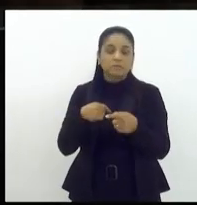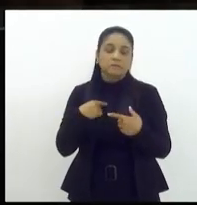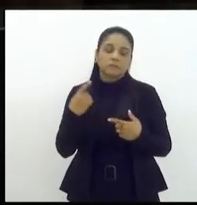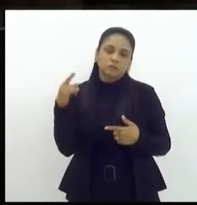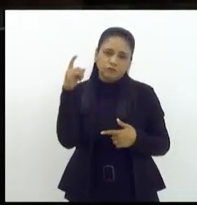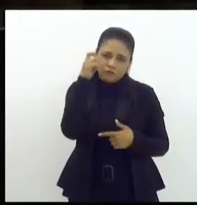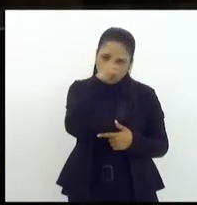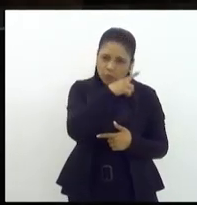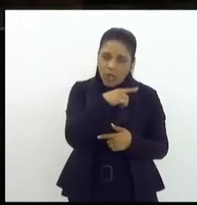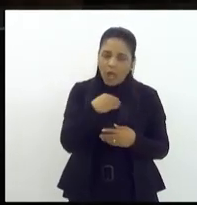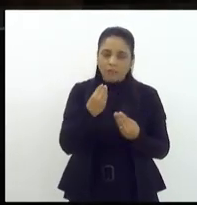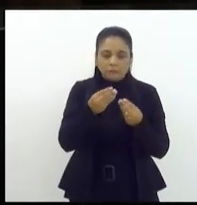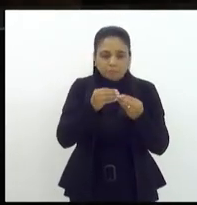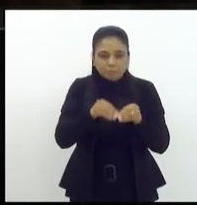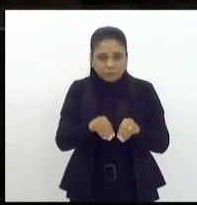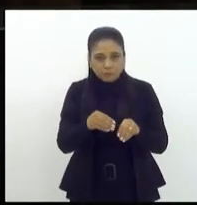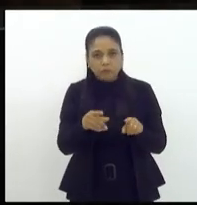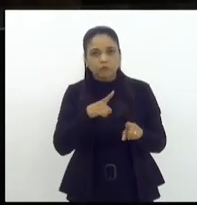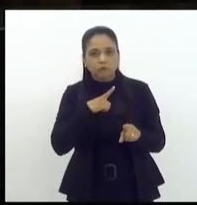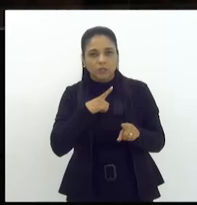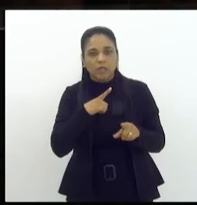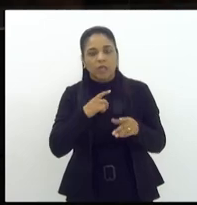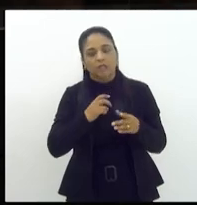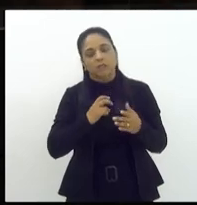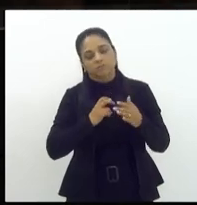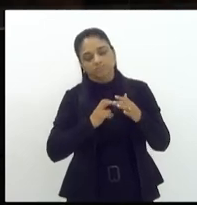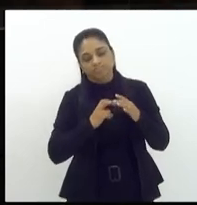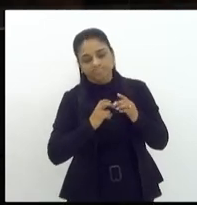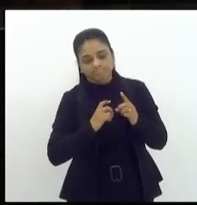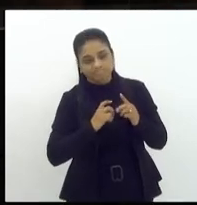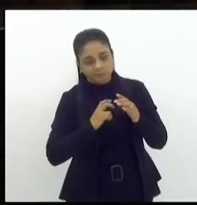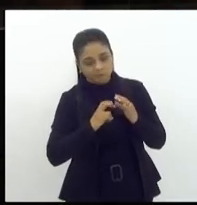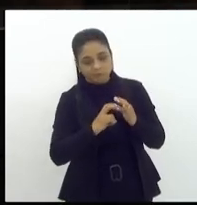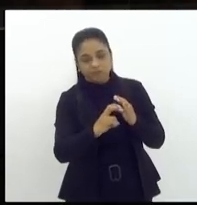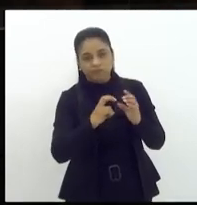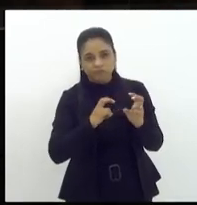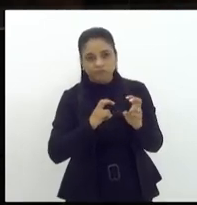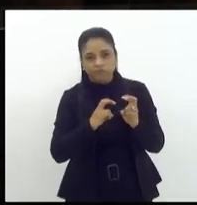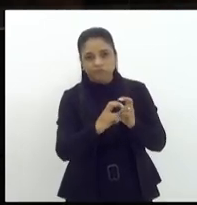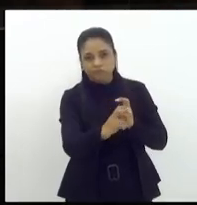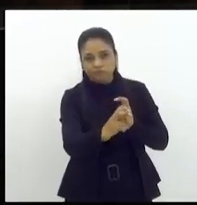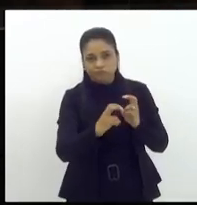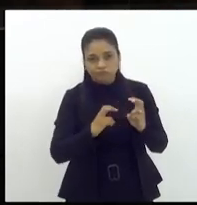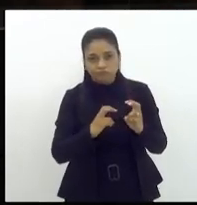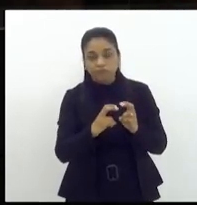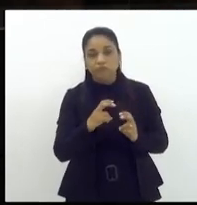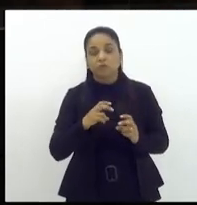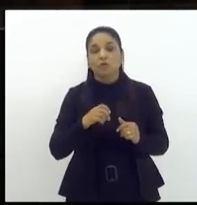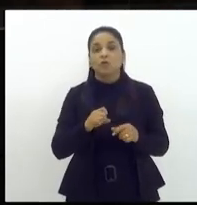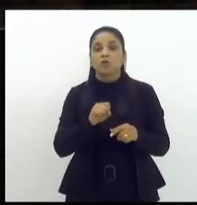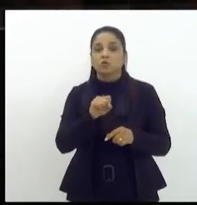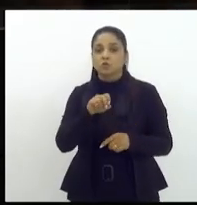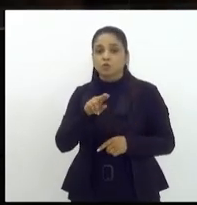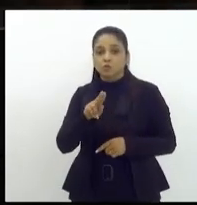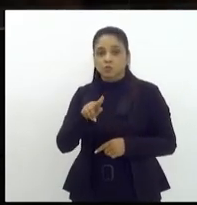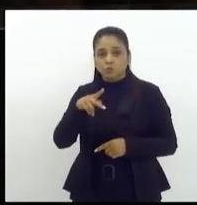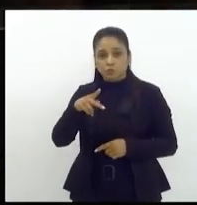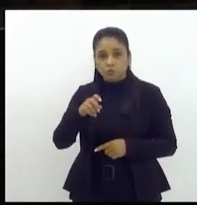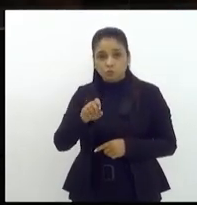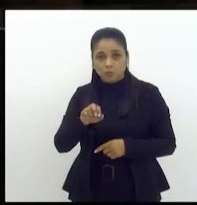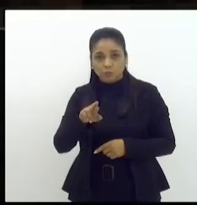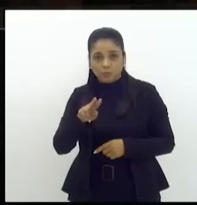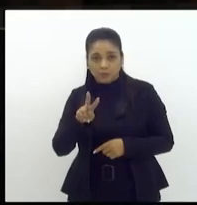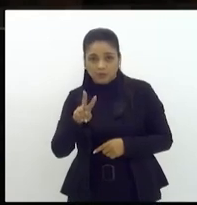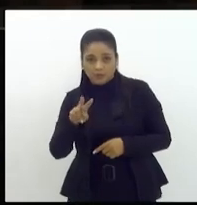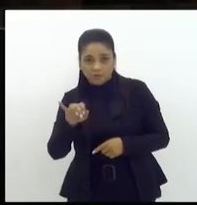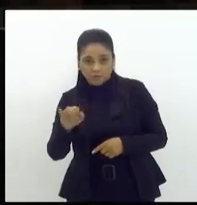estamos vivendo na SuperVia que afinal de contas é o transporte estruturador da nossa